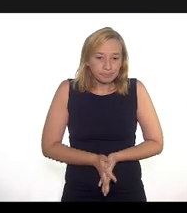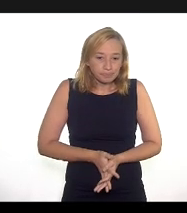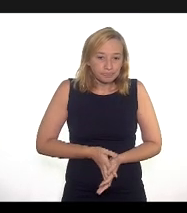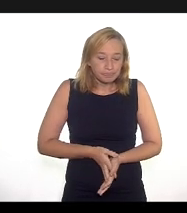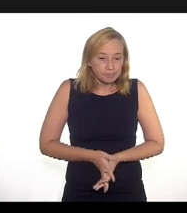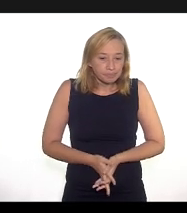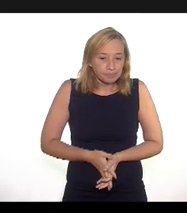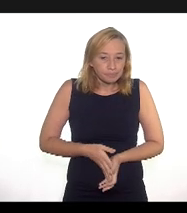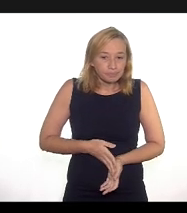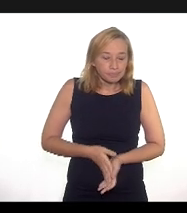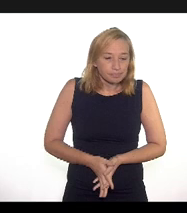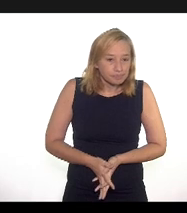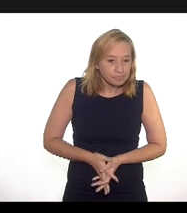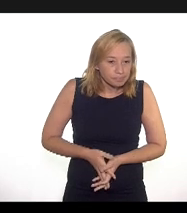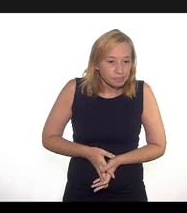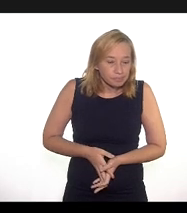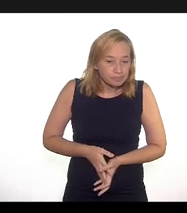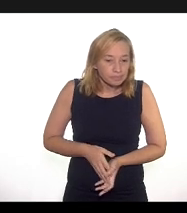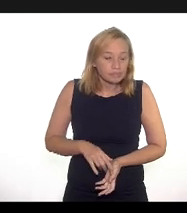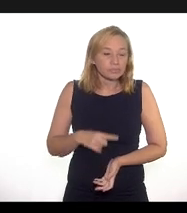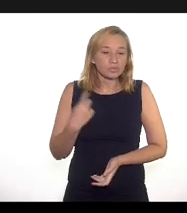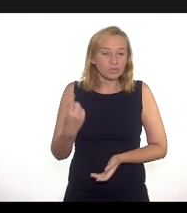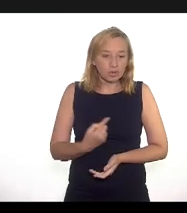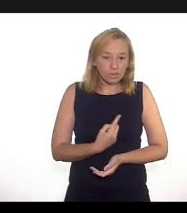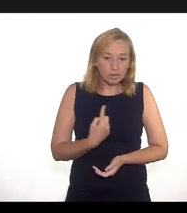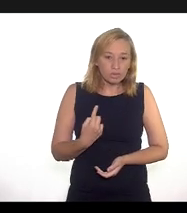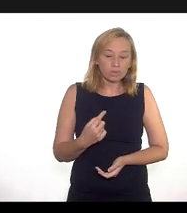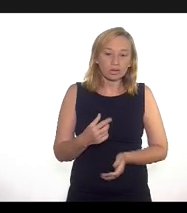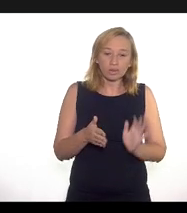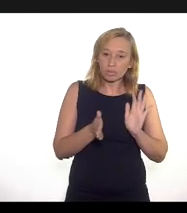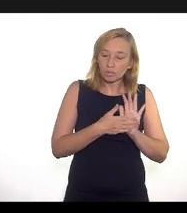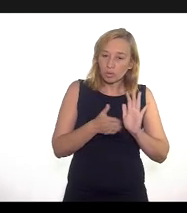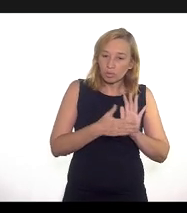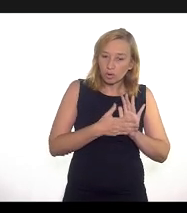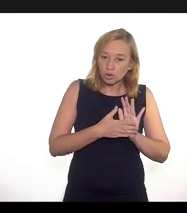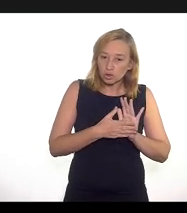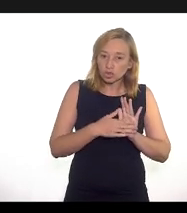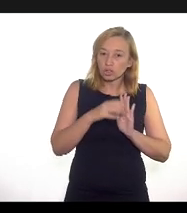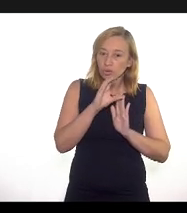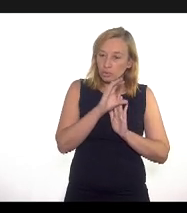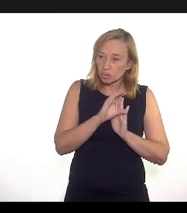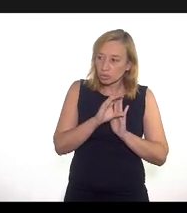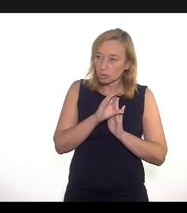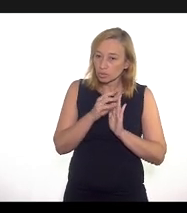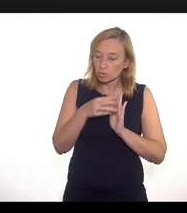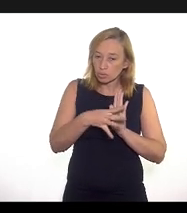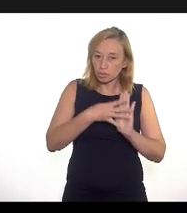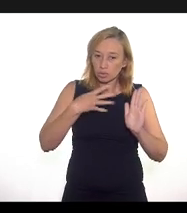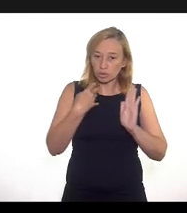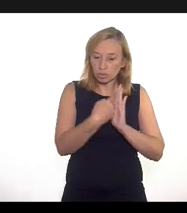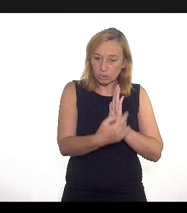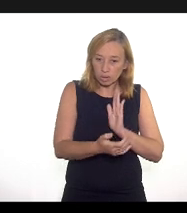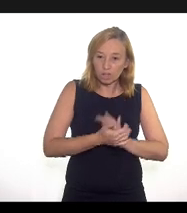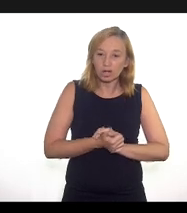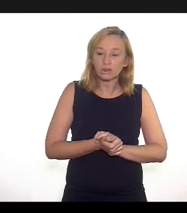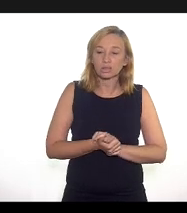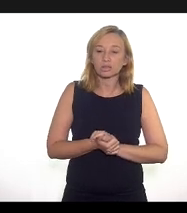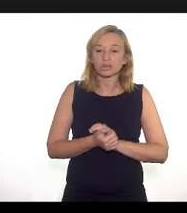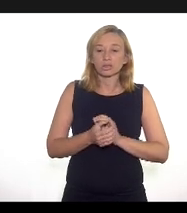Nós adotamos a proposta do contínuo curricular, então estamos fazendo o fechamento